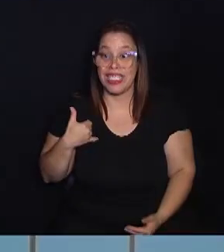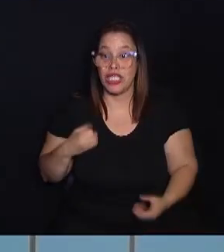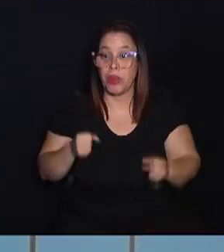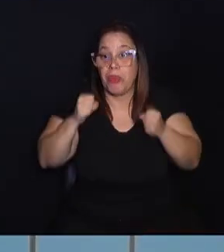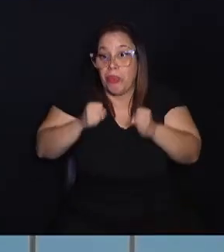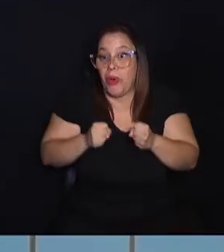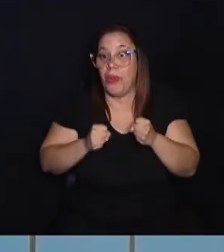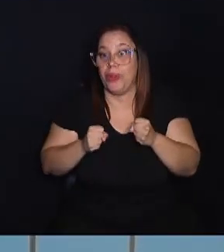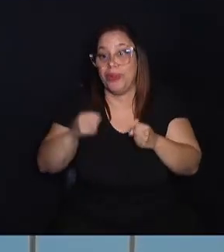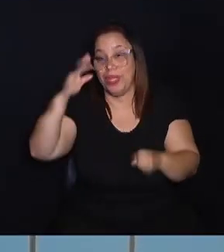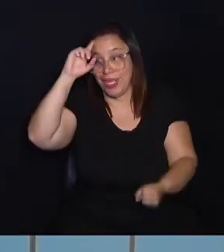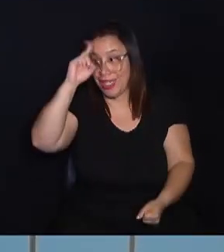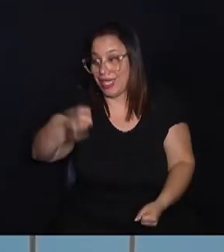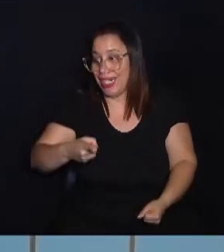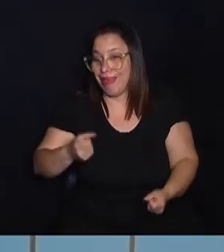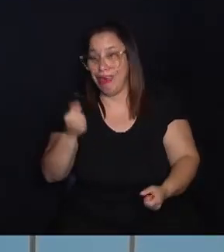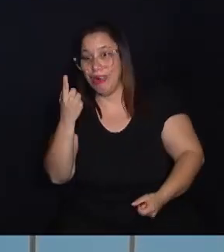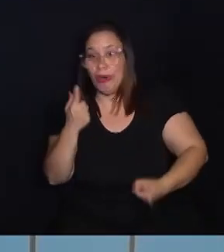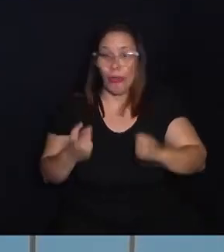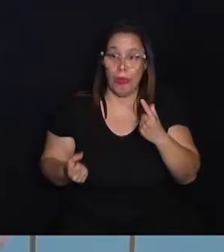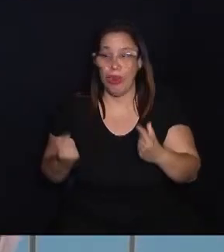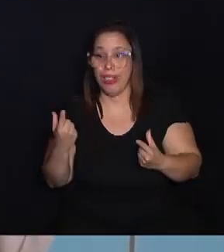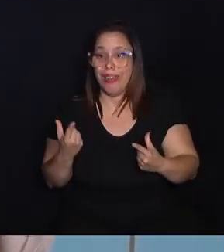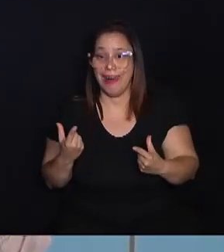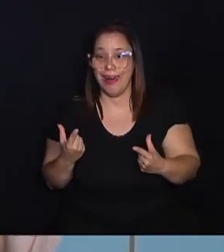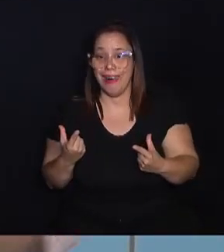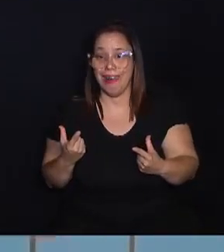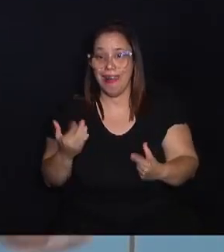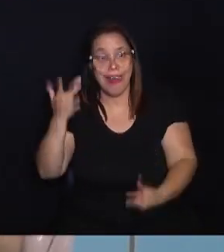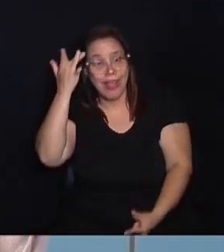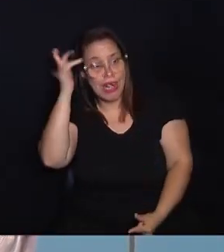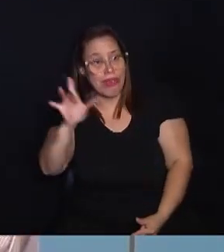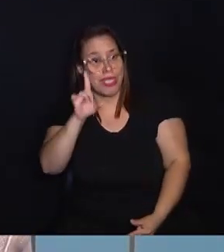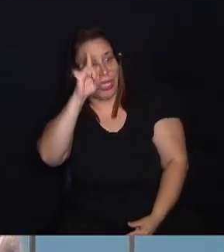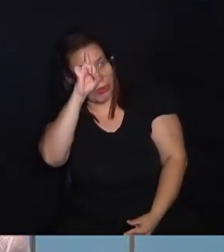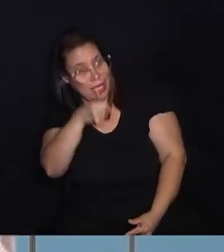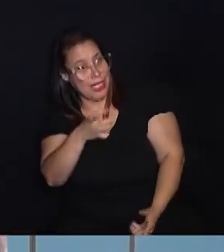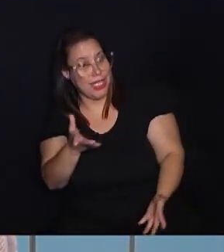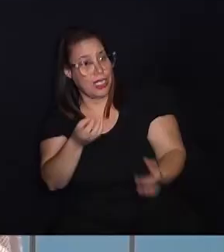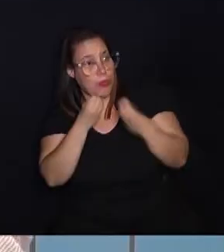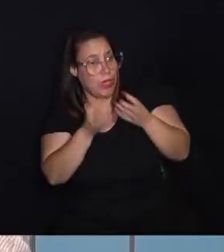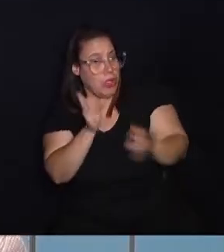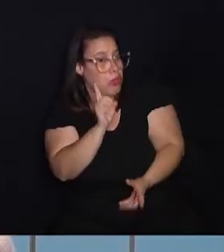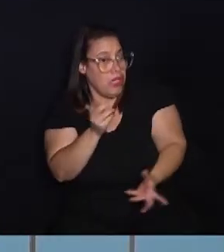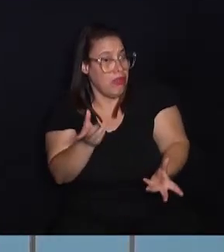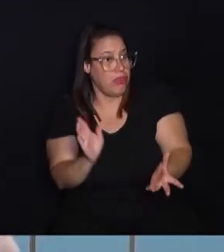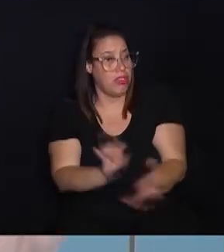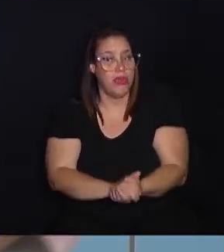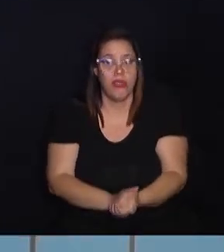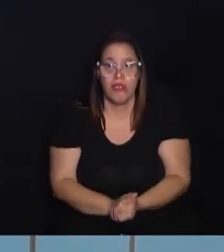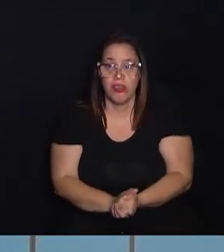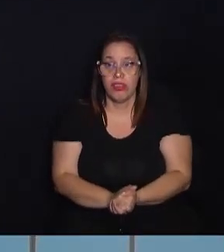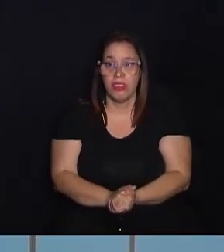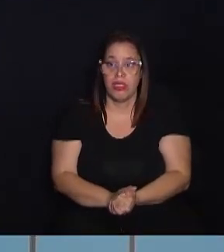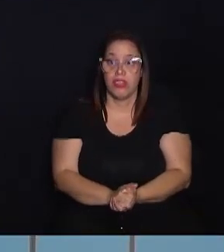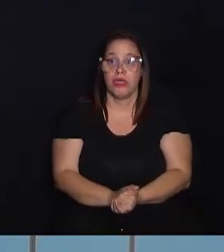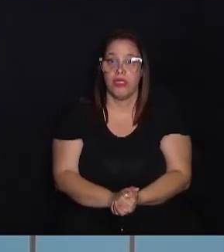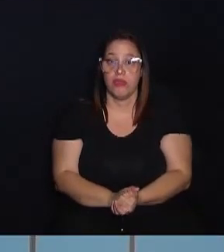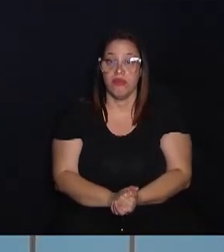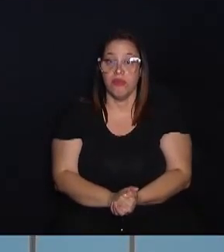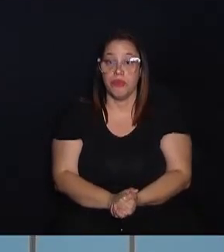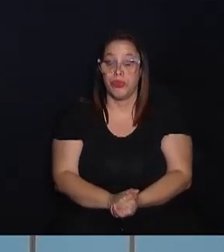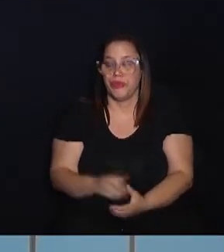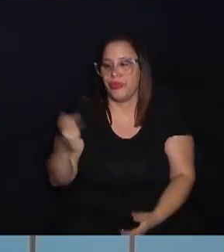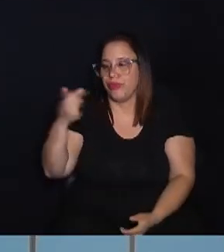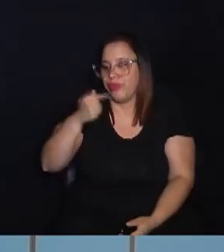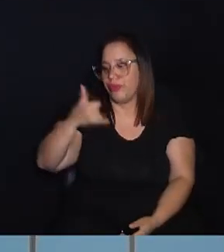deixar ele decidir alguma coisa que ele não sabe decidir se vai fazer bem ou mal? Para você ter uma ideia, aos 7